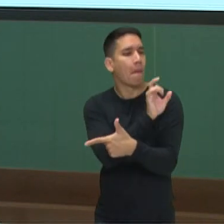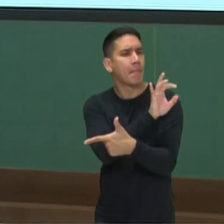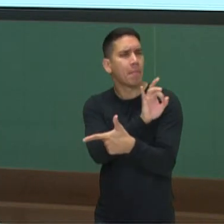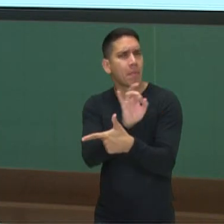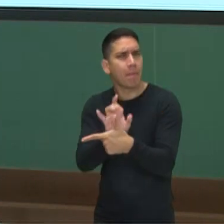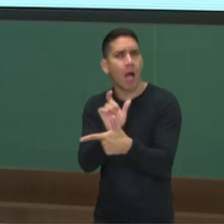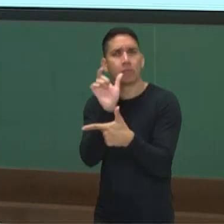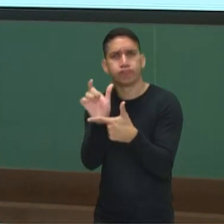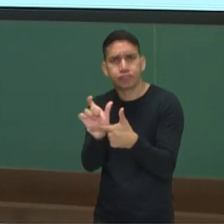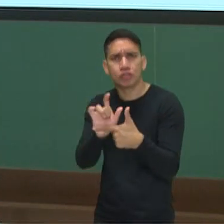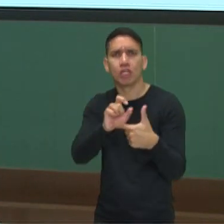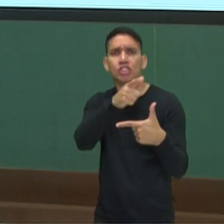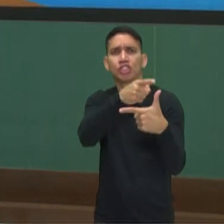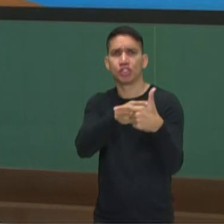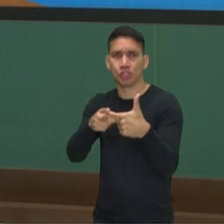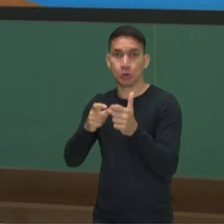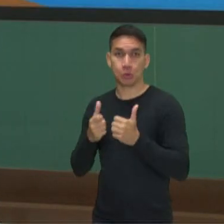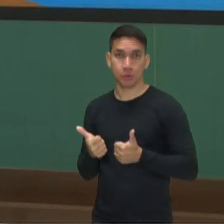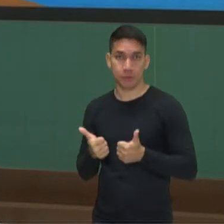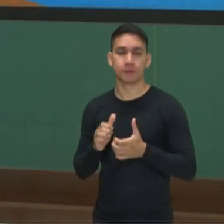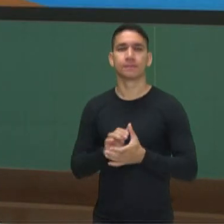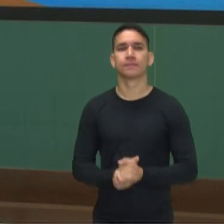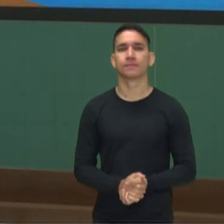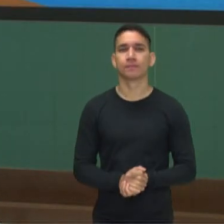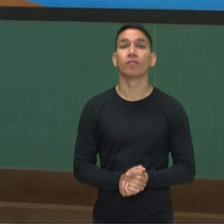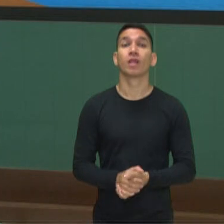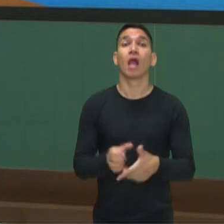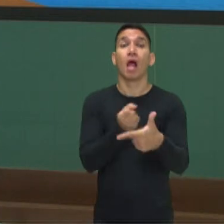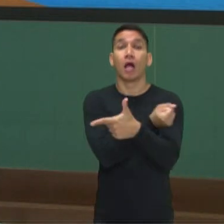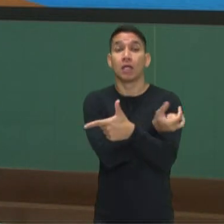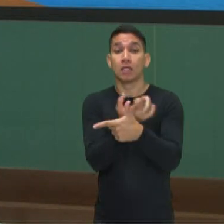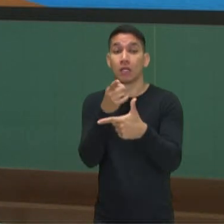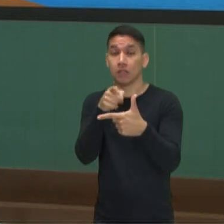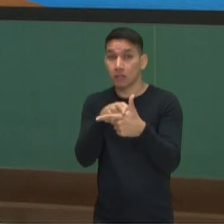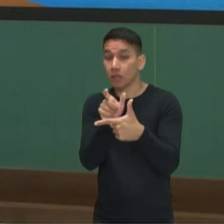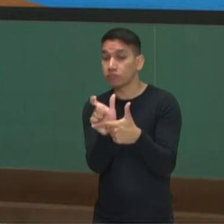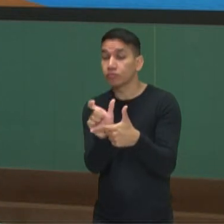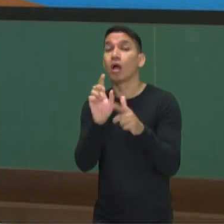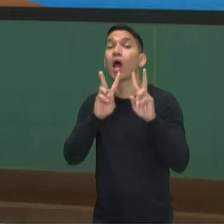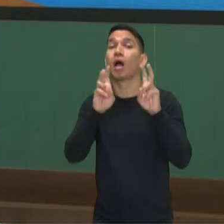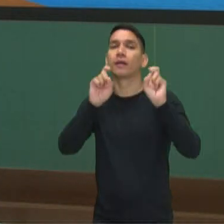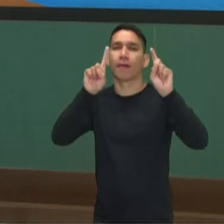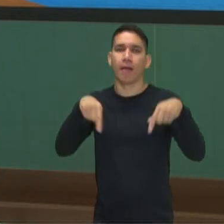tá bom? A divisão dos polinômios foi o tema da